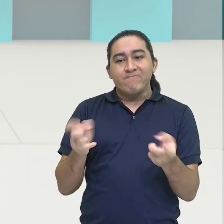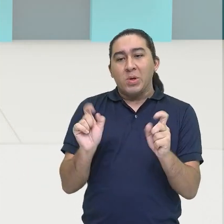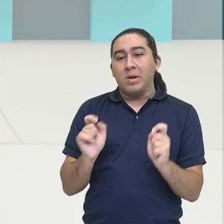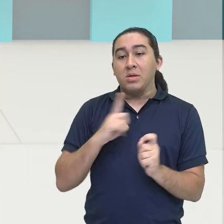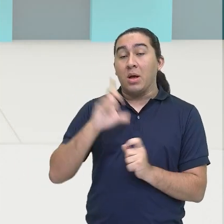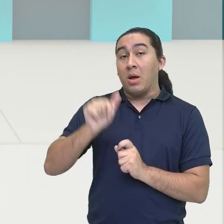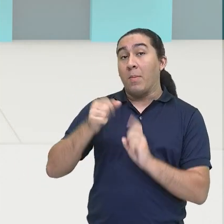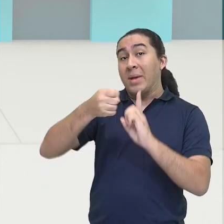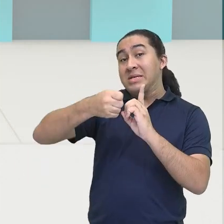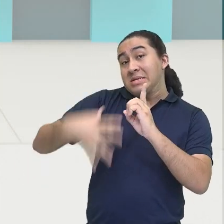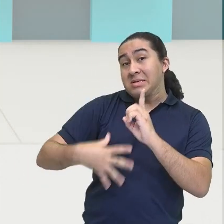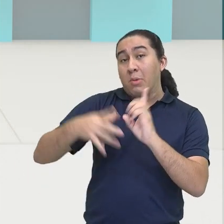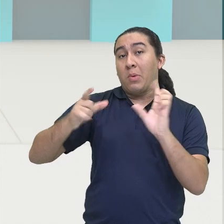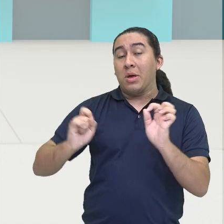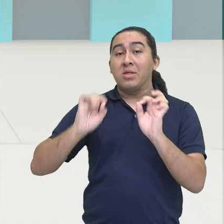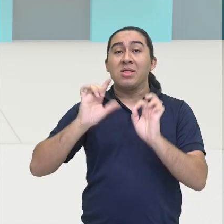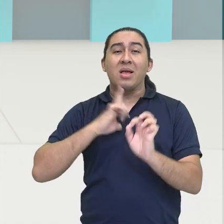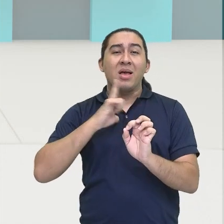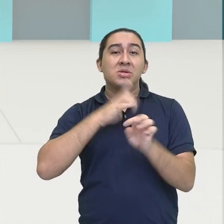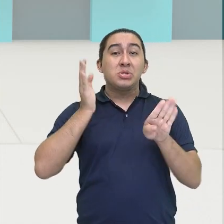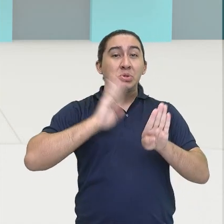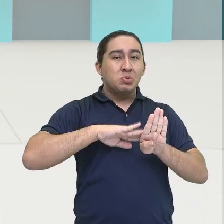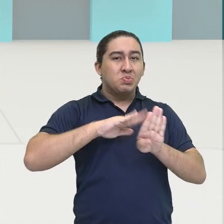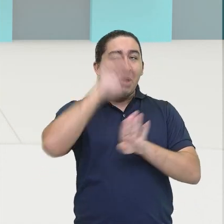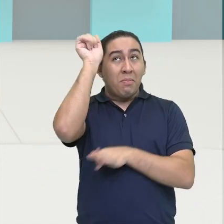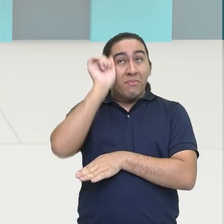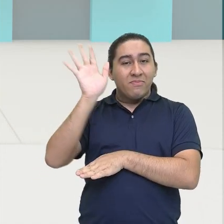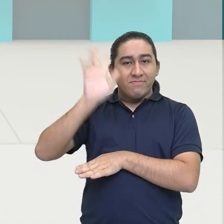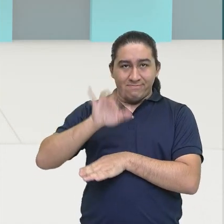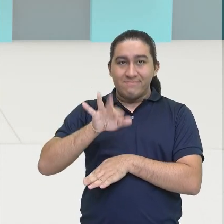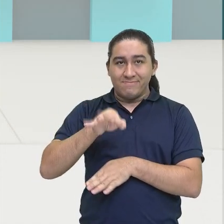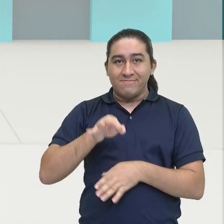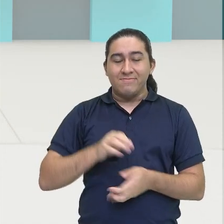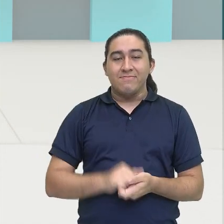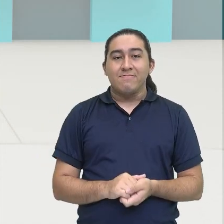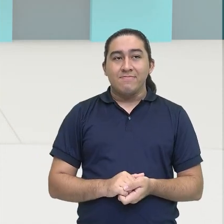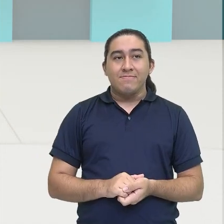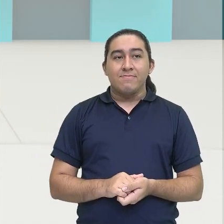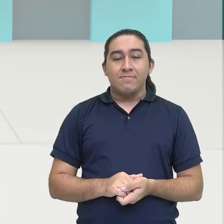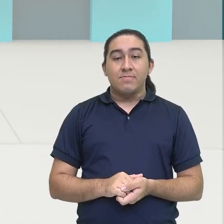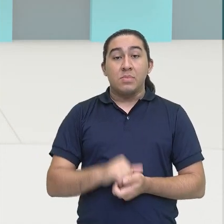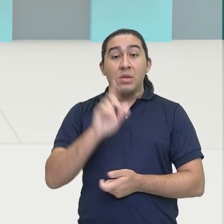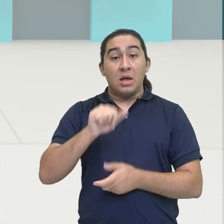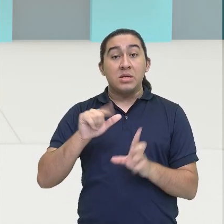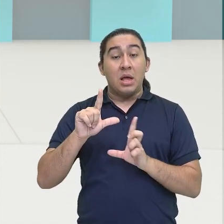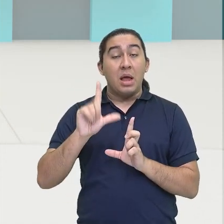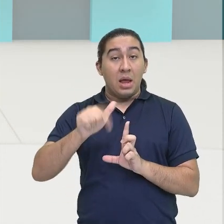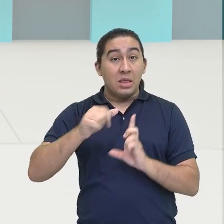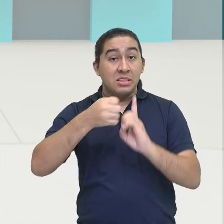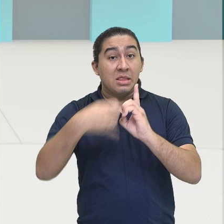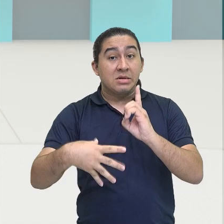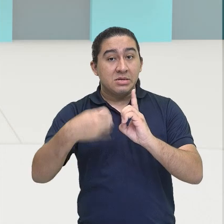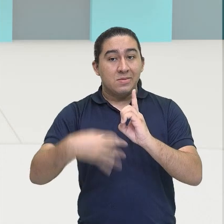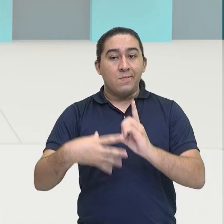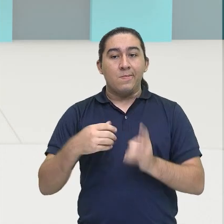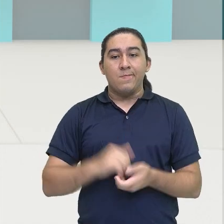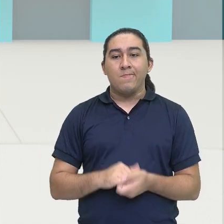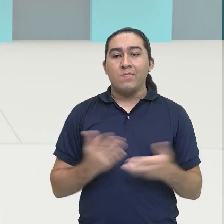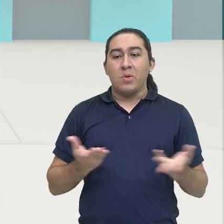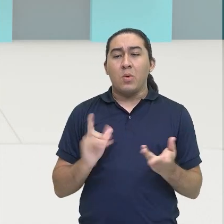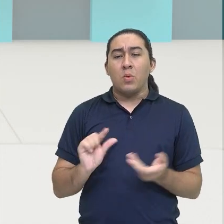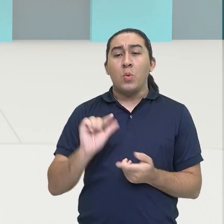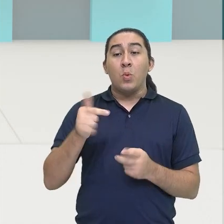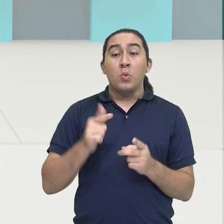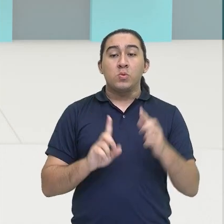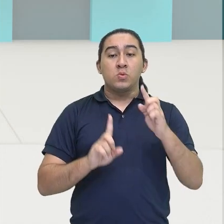para uma descrição mais subjetiva. Ok? Então essa daí é a descrição. Vamos para o próximo